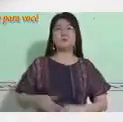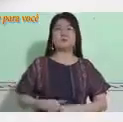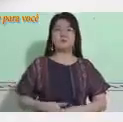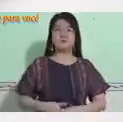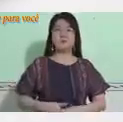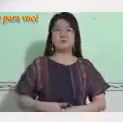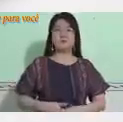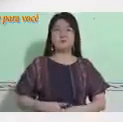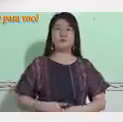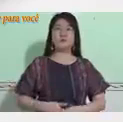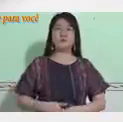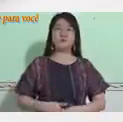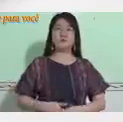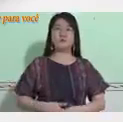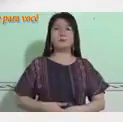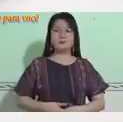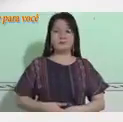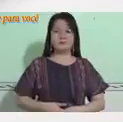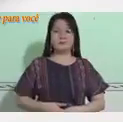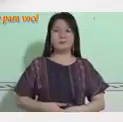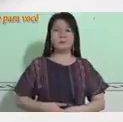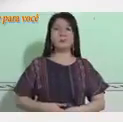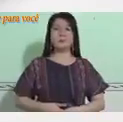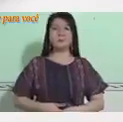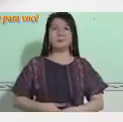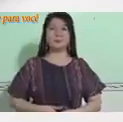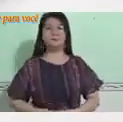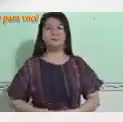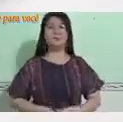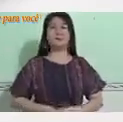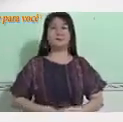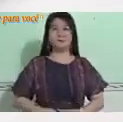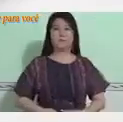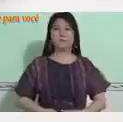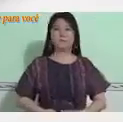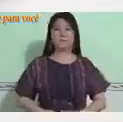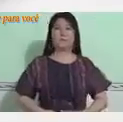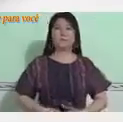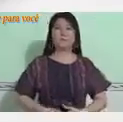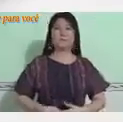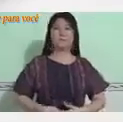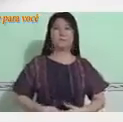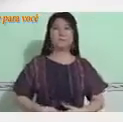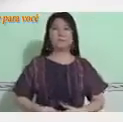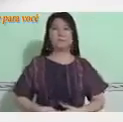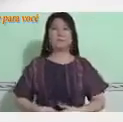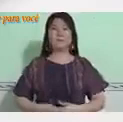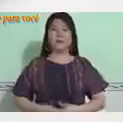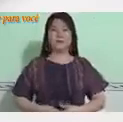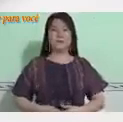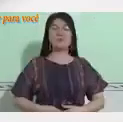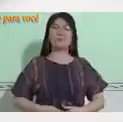totalmente eliminadas, vírgula, mas podem ser atenuadas com os tratamentos acima citados.